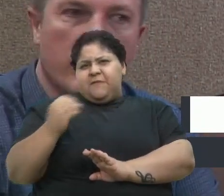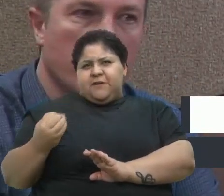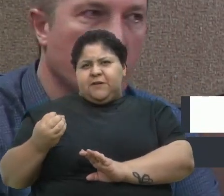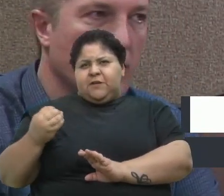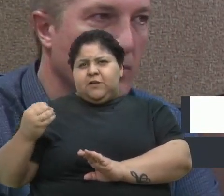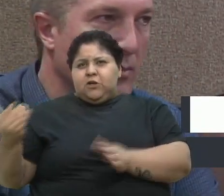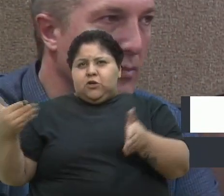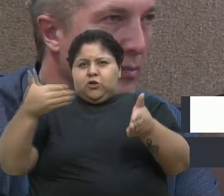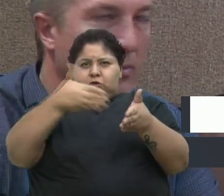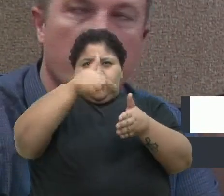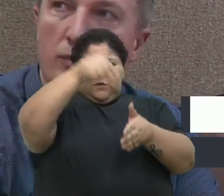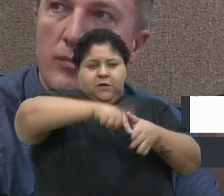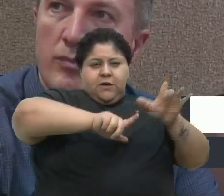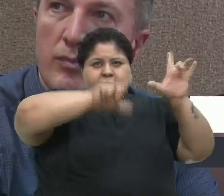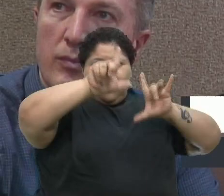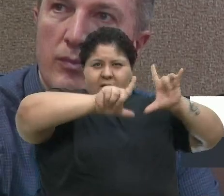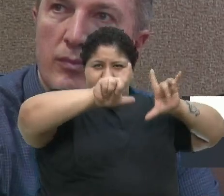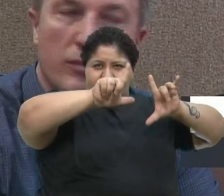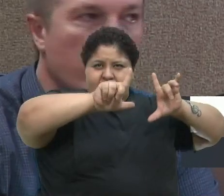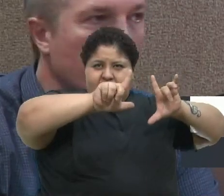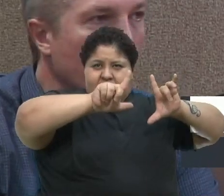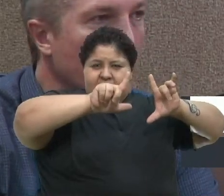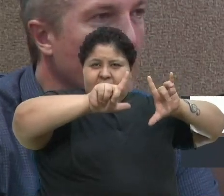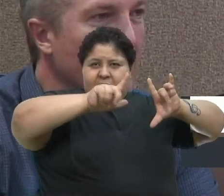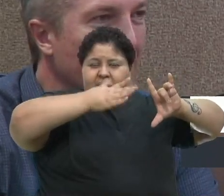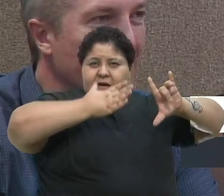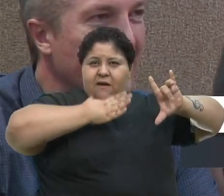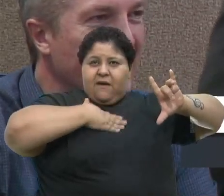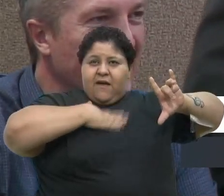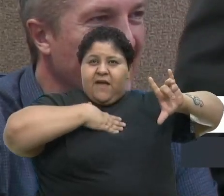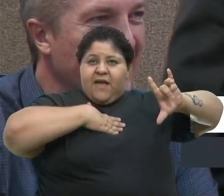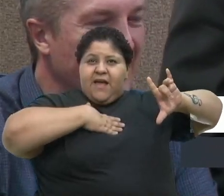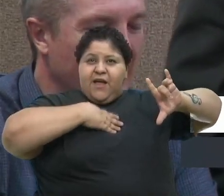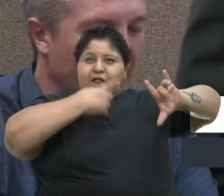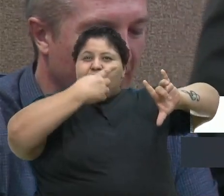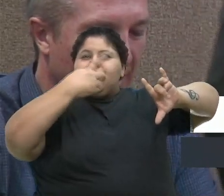fotos aqui, e eu fiquei 12 anos.